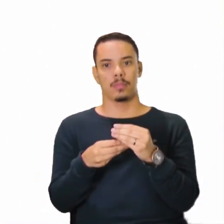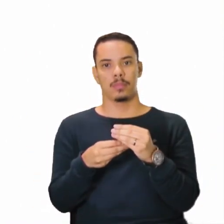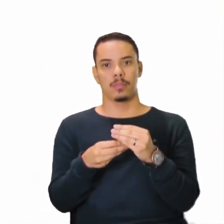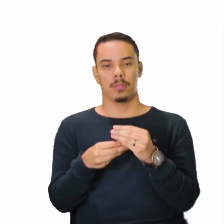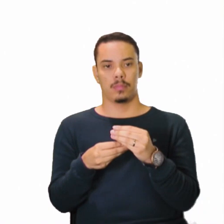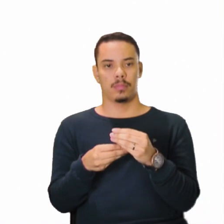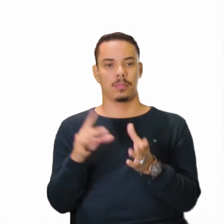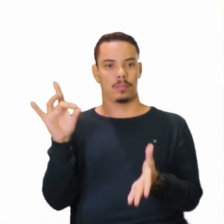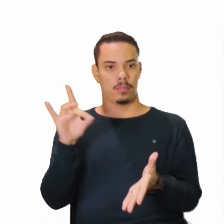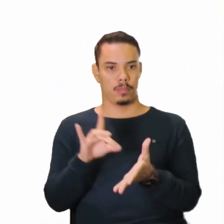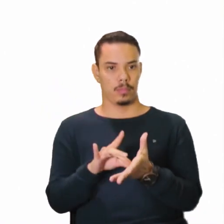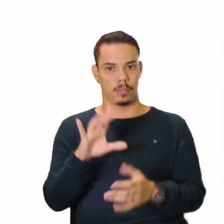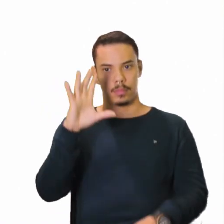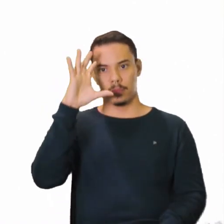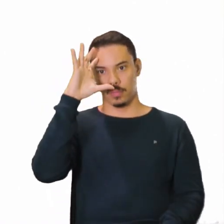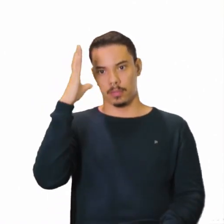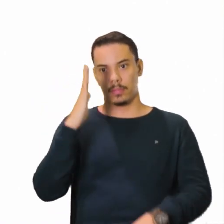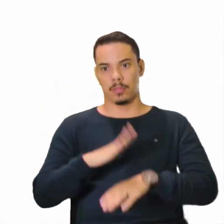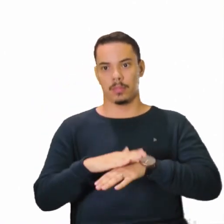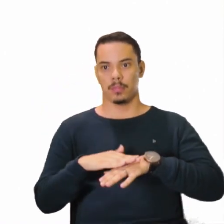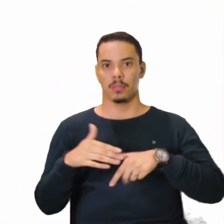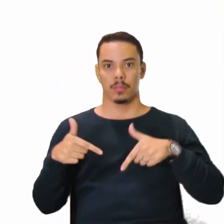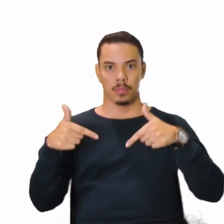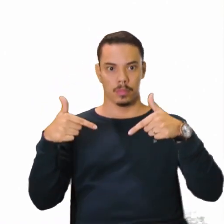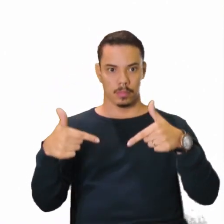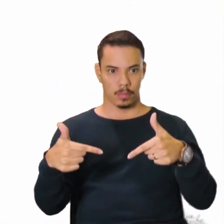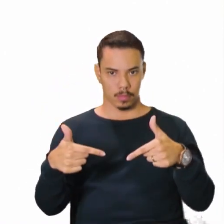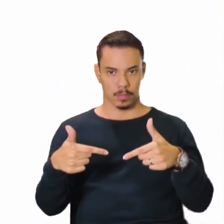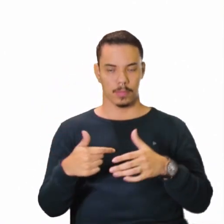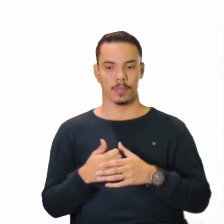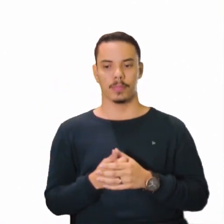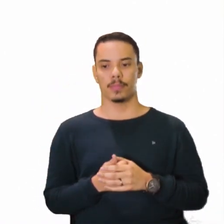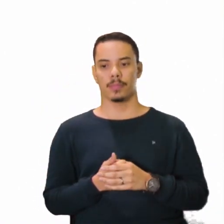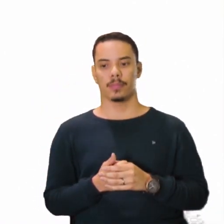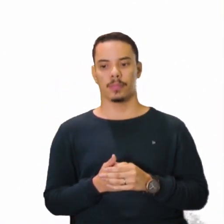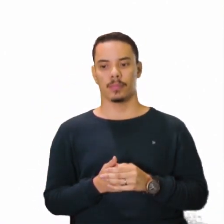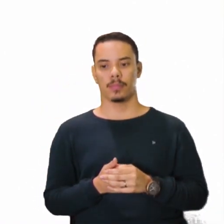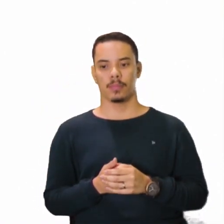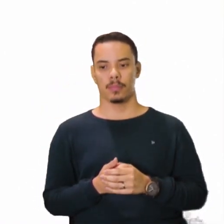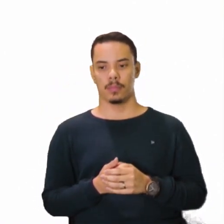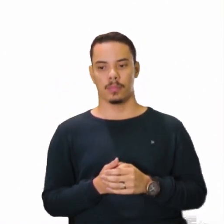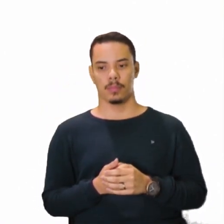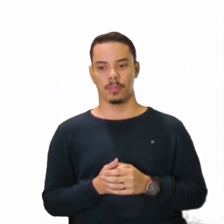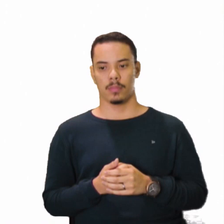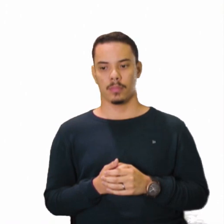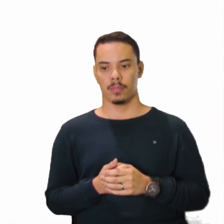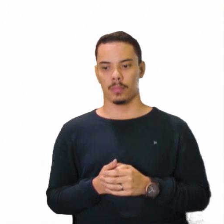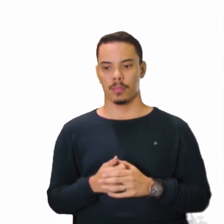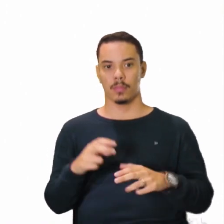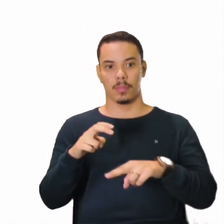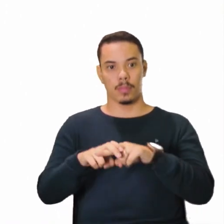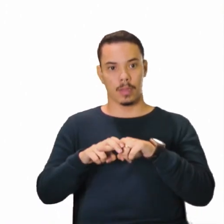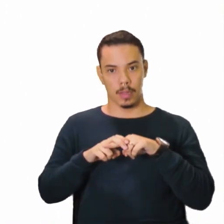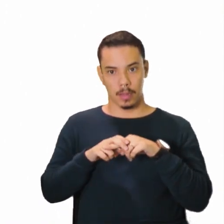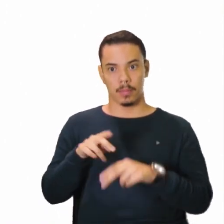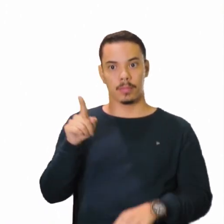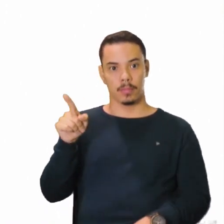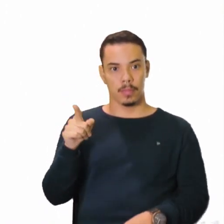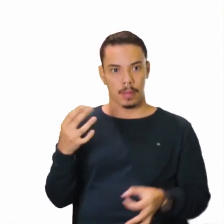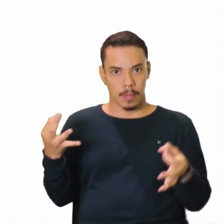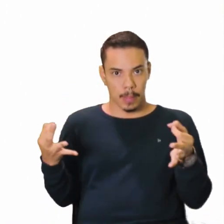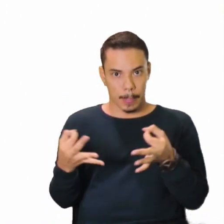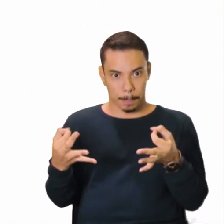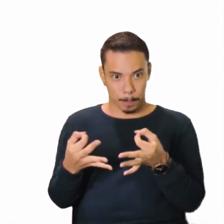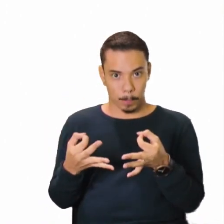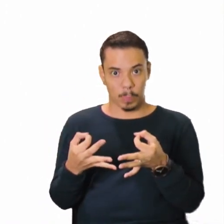completamente realizado, ou seja, uma ação concluída, ok? Então, quando estiver no pretérito